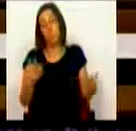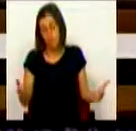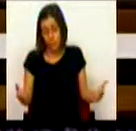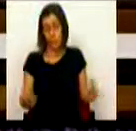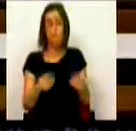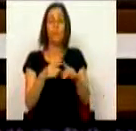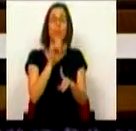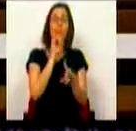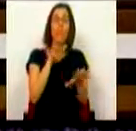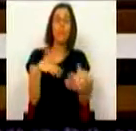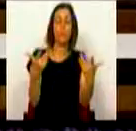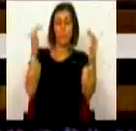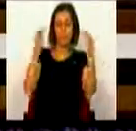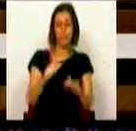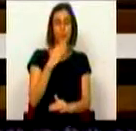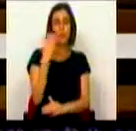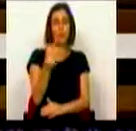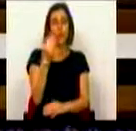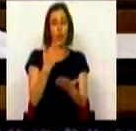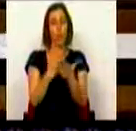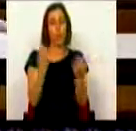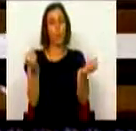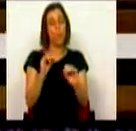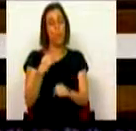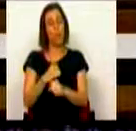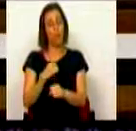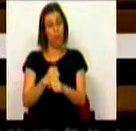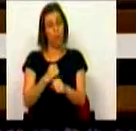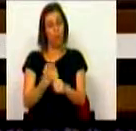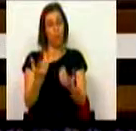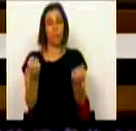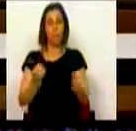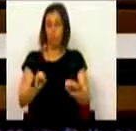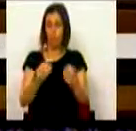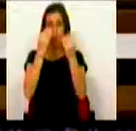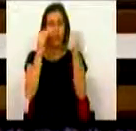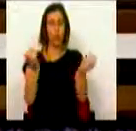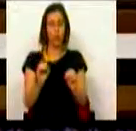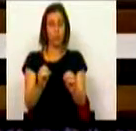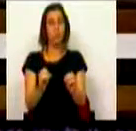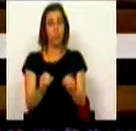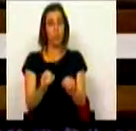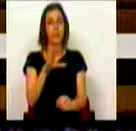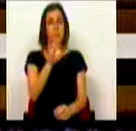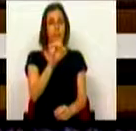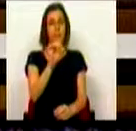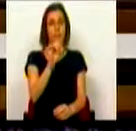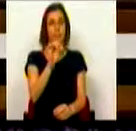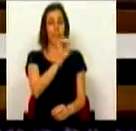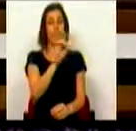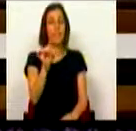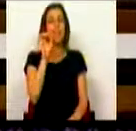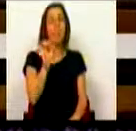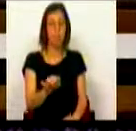ainda, tornando possível, reduzir os jovens que não estudam, trabalham nem frequentam a formação em cerca de 66